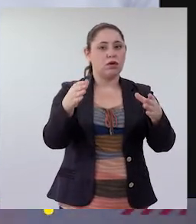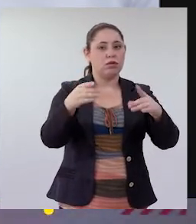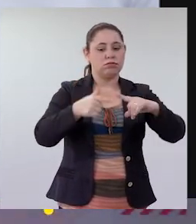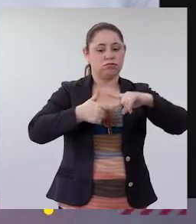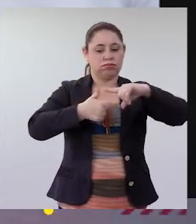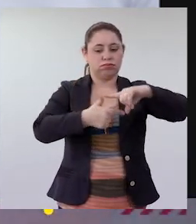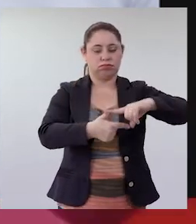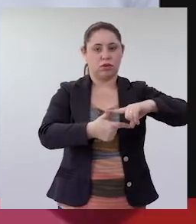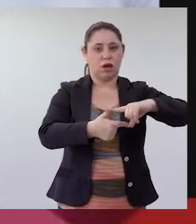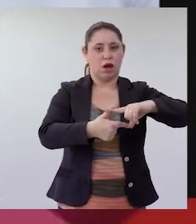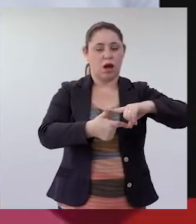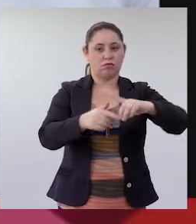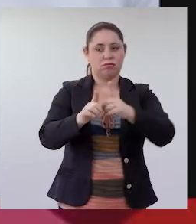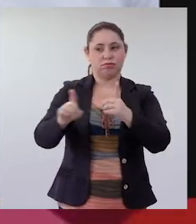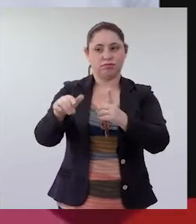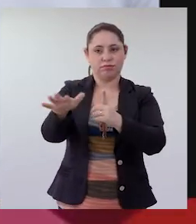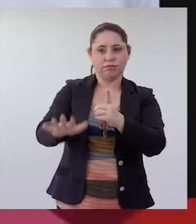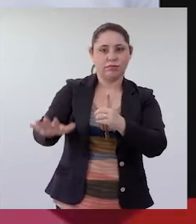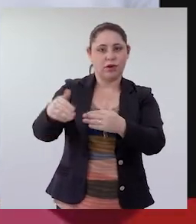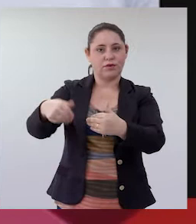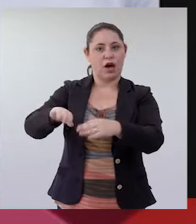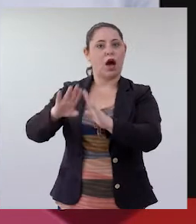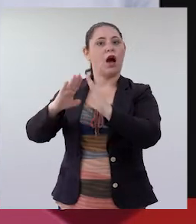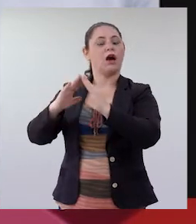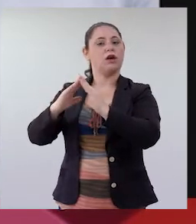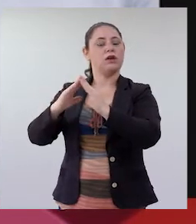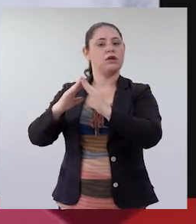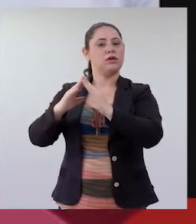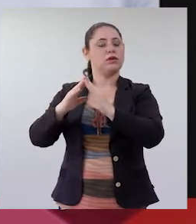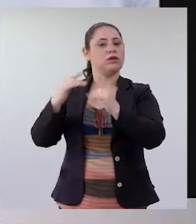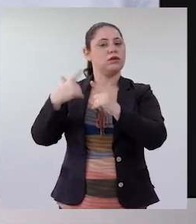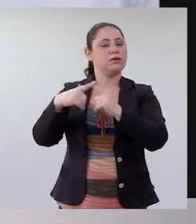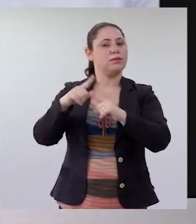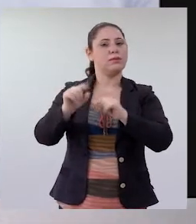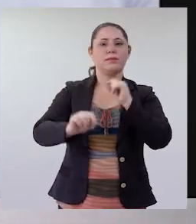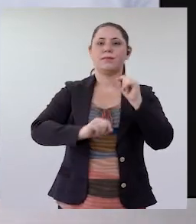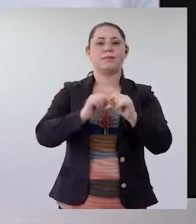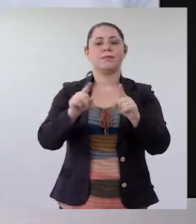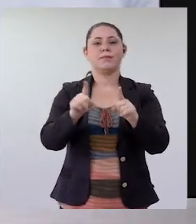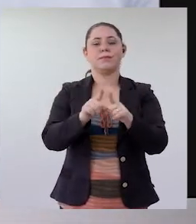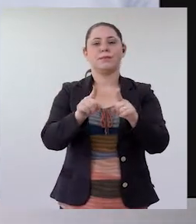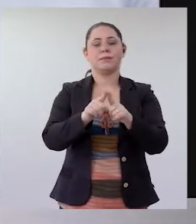né, de maior intensificação, né, desse